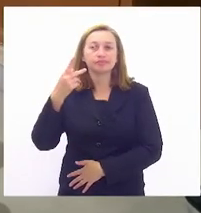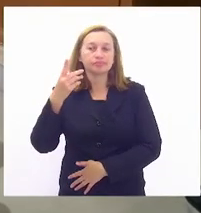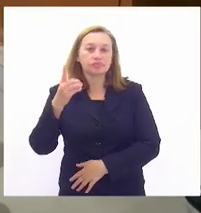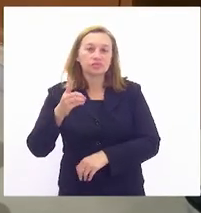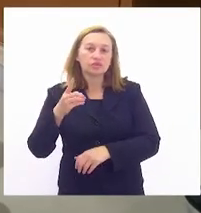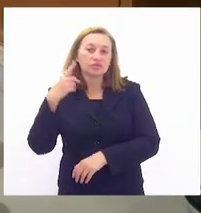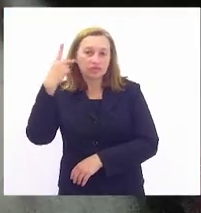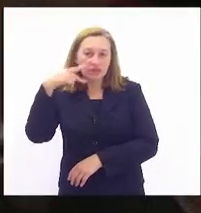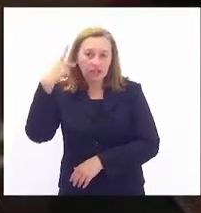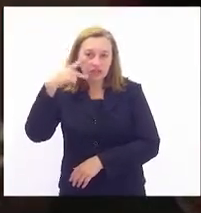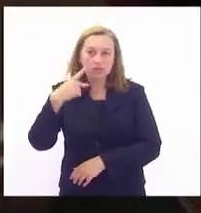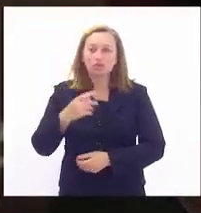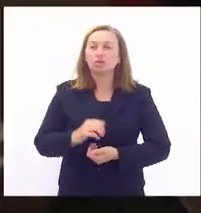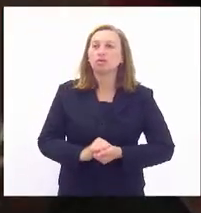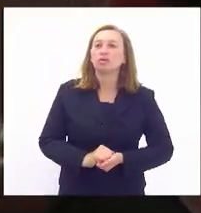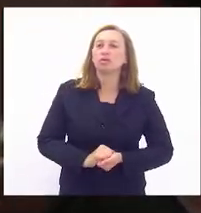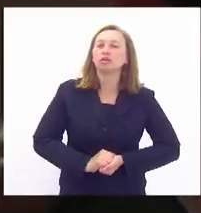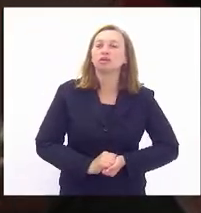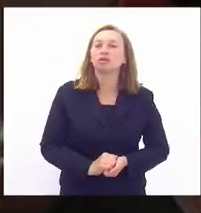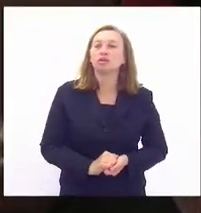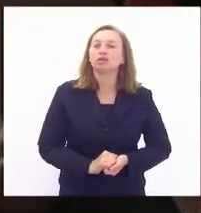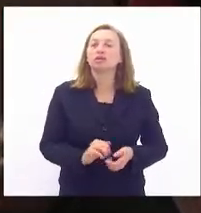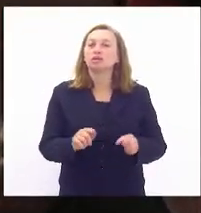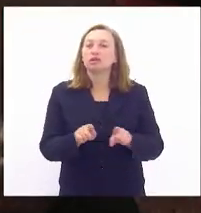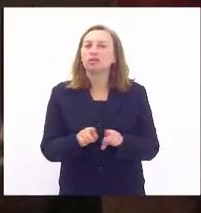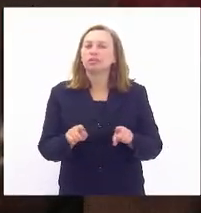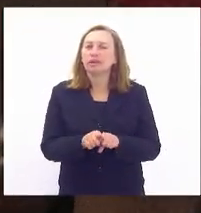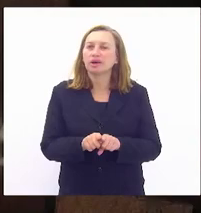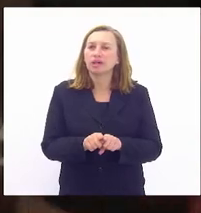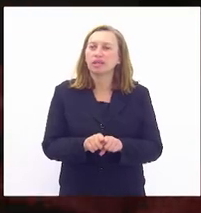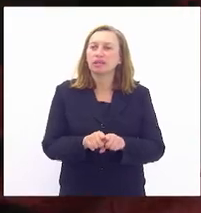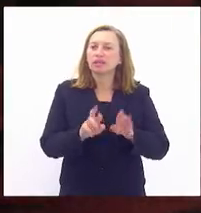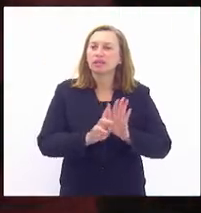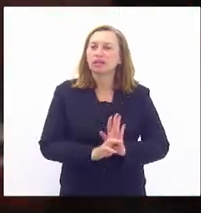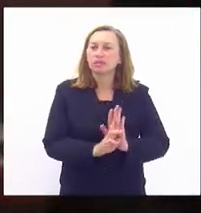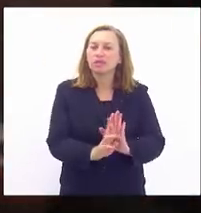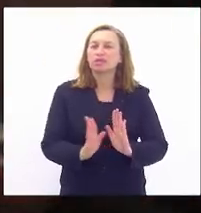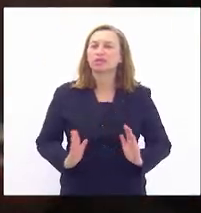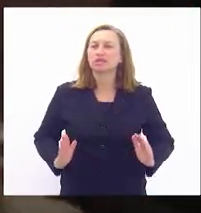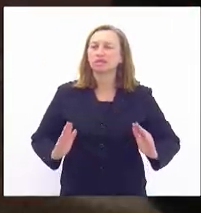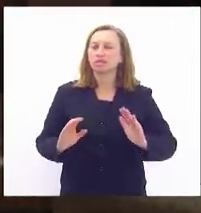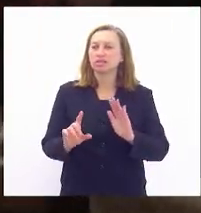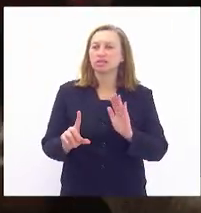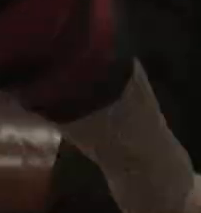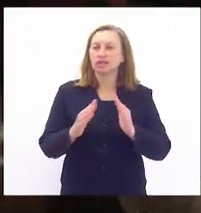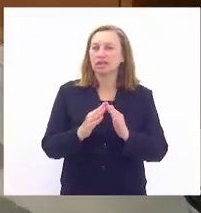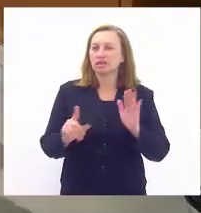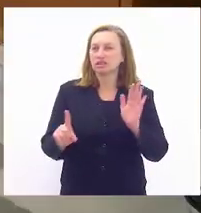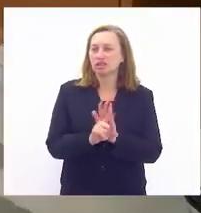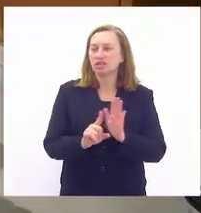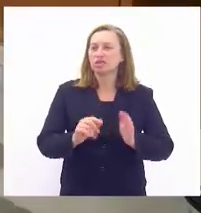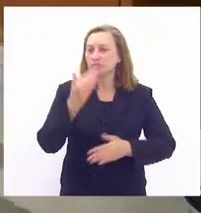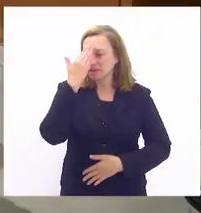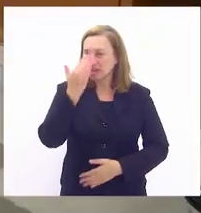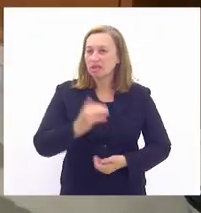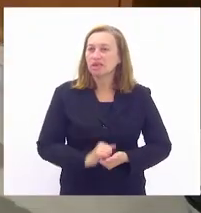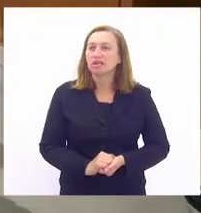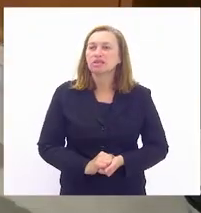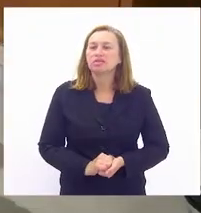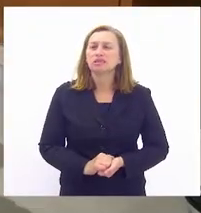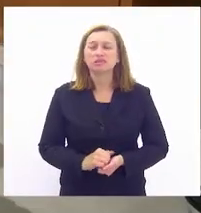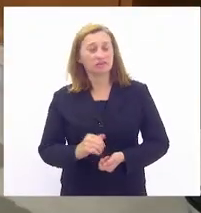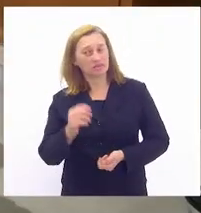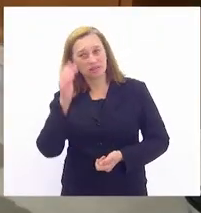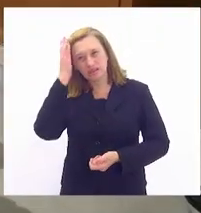doutor Jorginho Poed, que também são representantes dessa Casa Legislativa. Muito obrigada. Fica aqui um